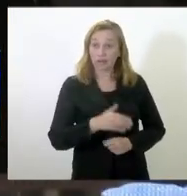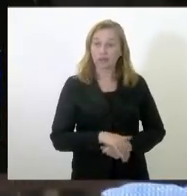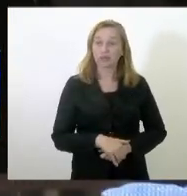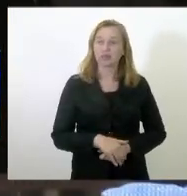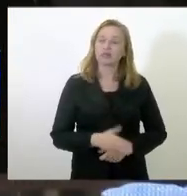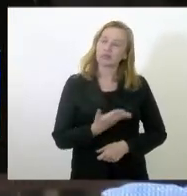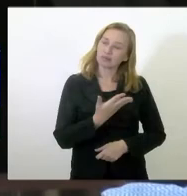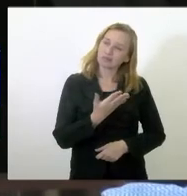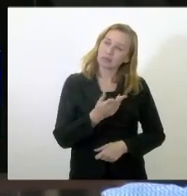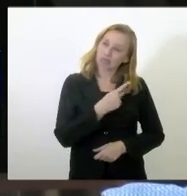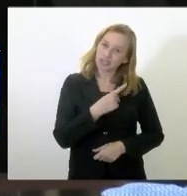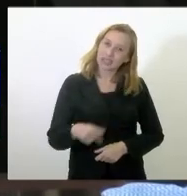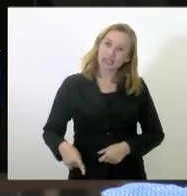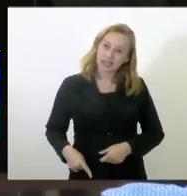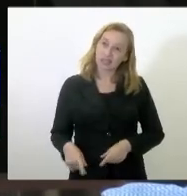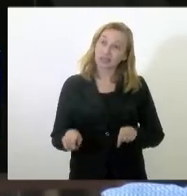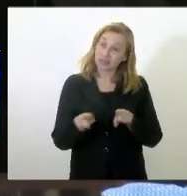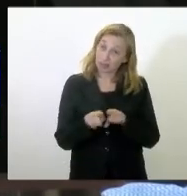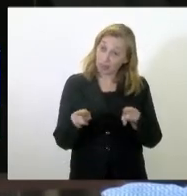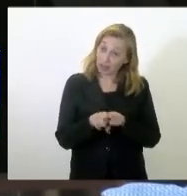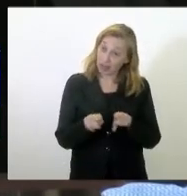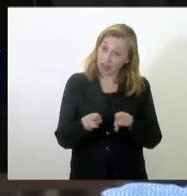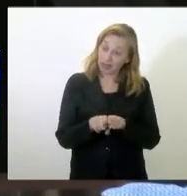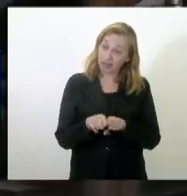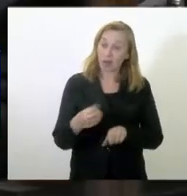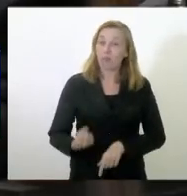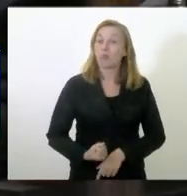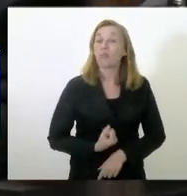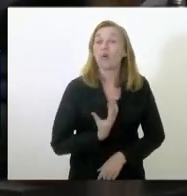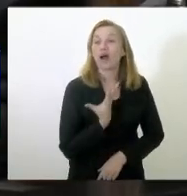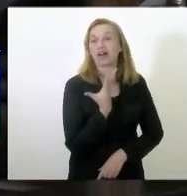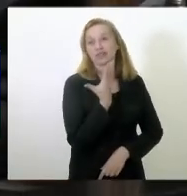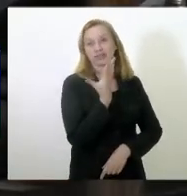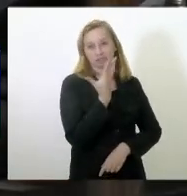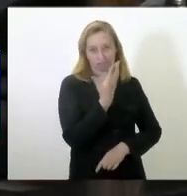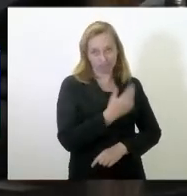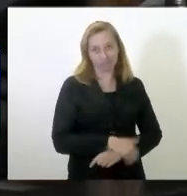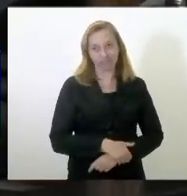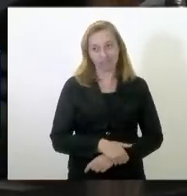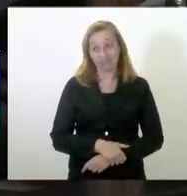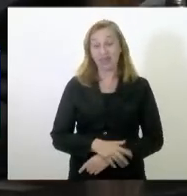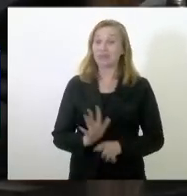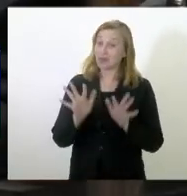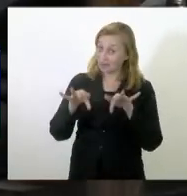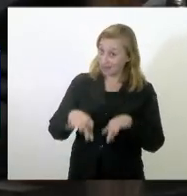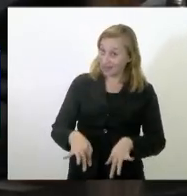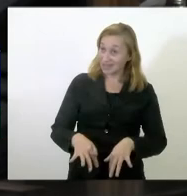o nosso presidente, que também tem um veio poético. E, para terminar,